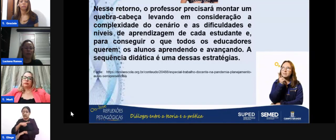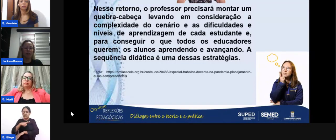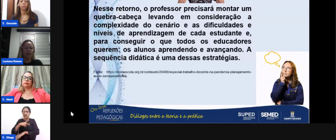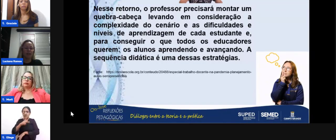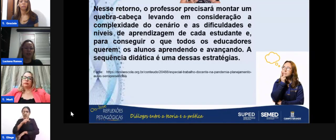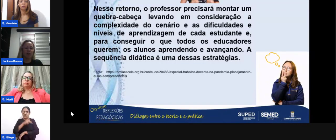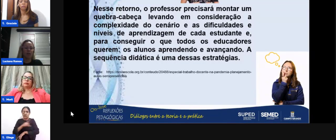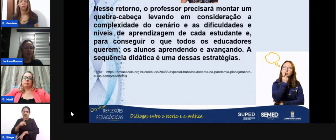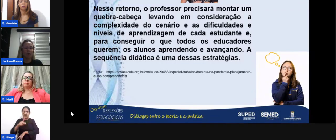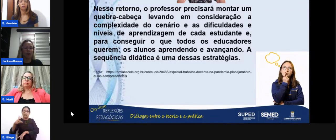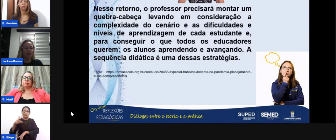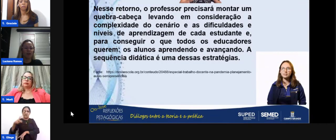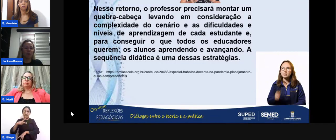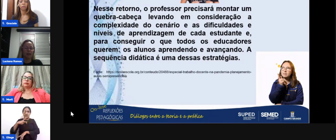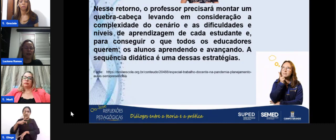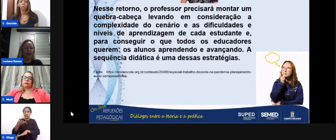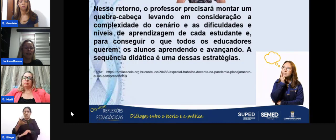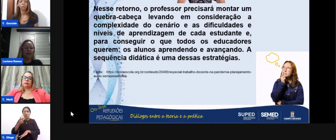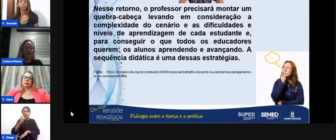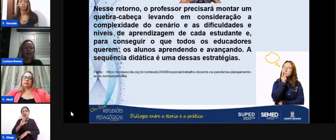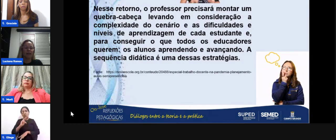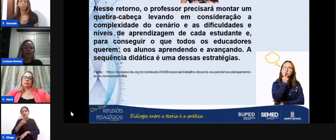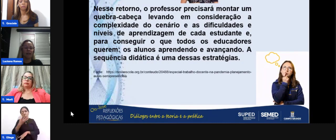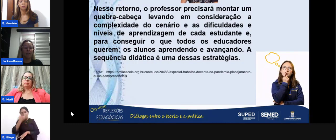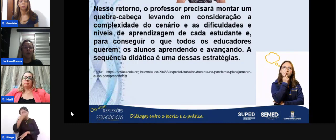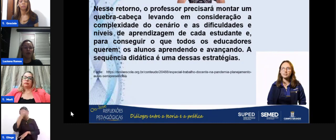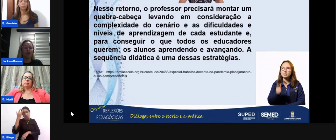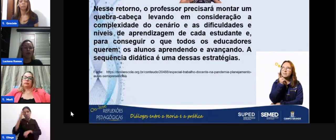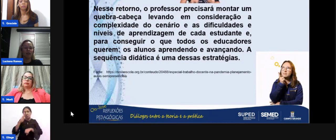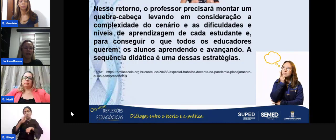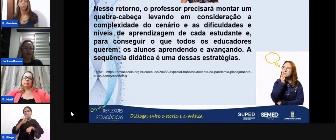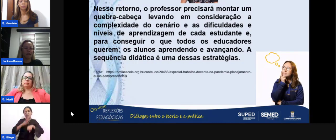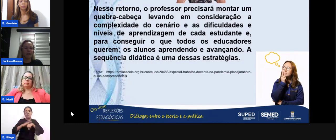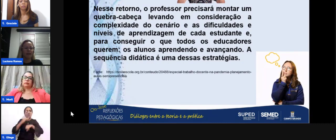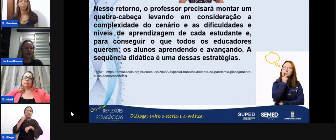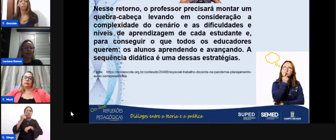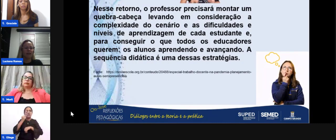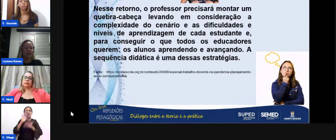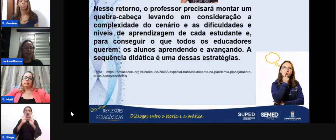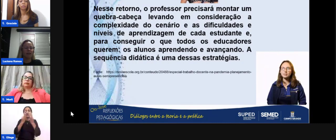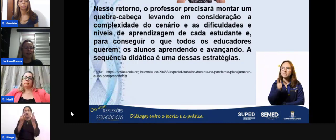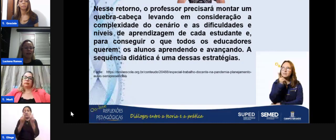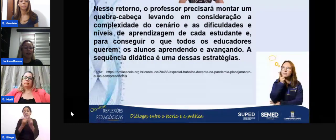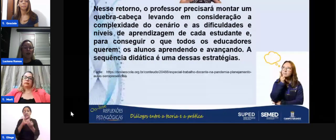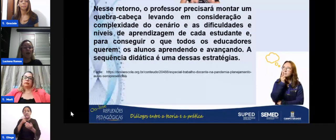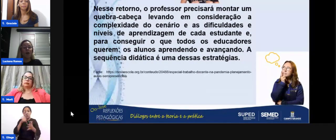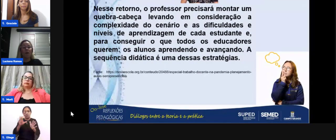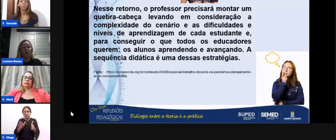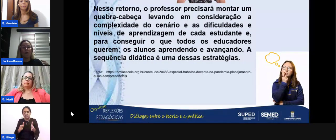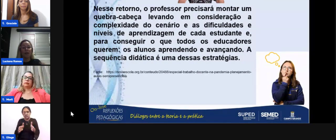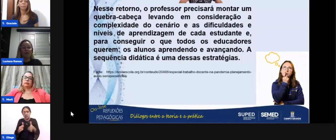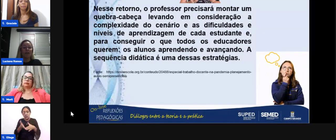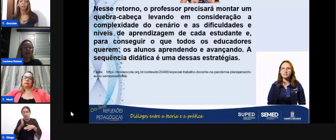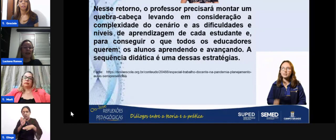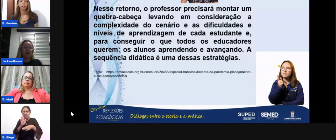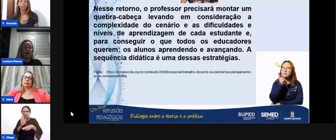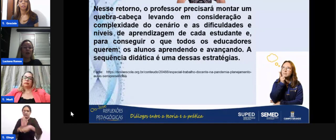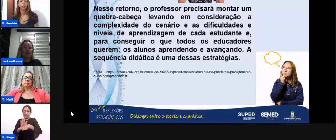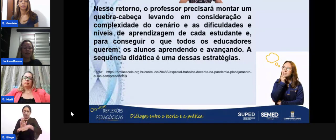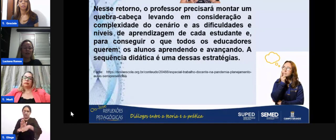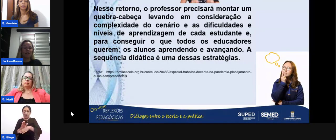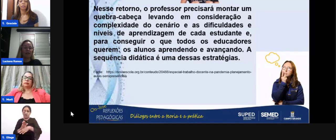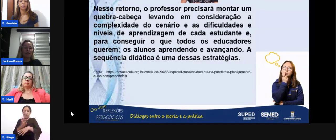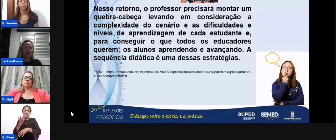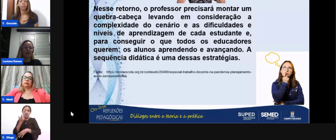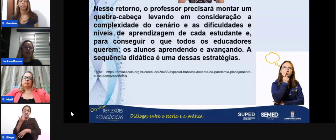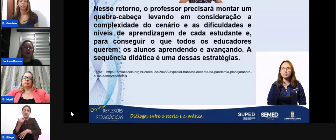da família que tinha um pouco mais de experiência e pôde auxiliar essas crianças. Na verdade, quando